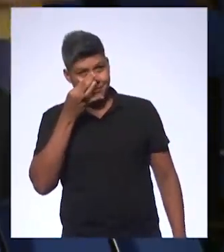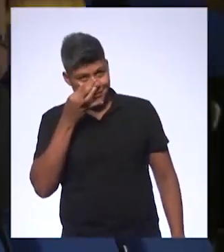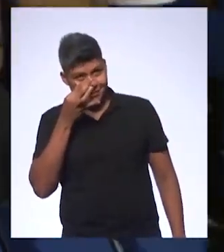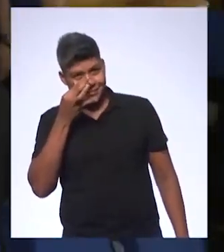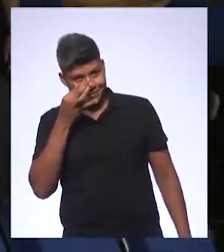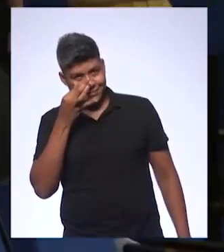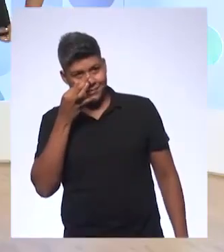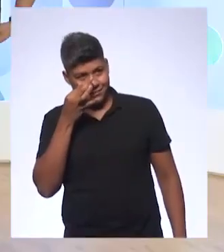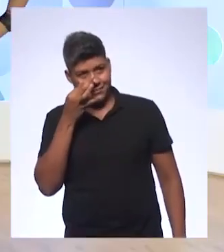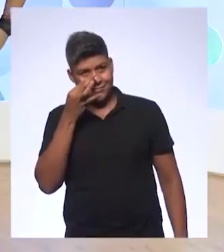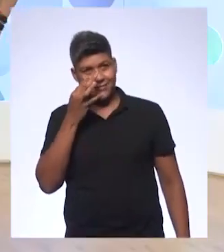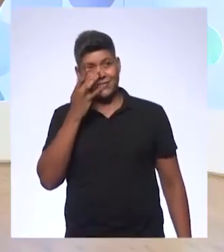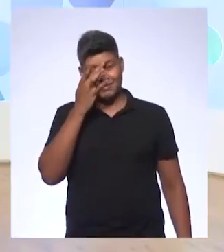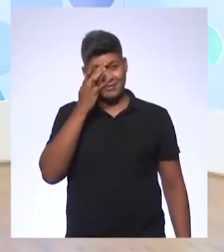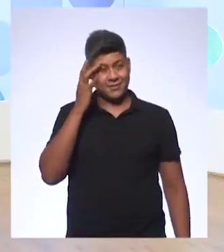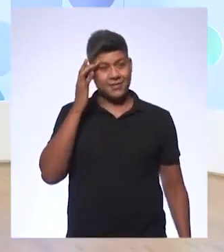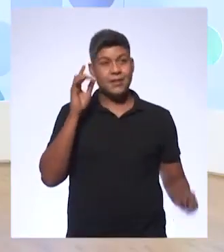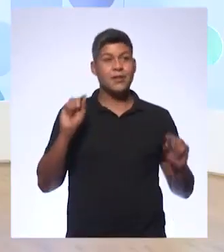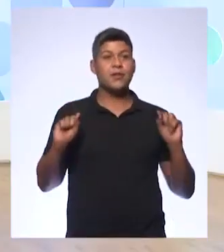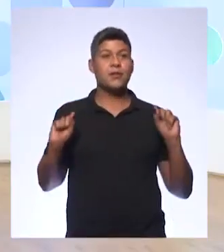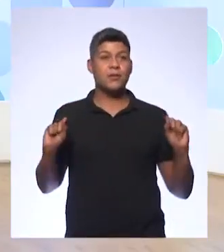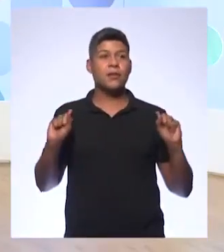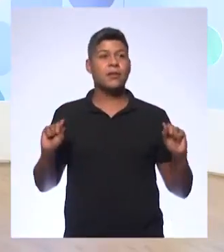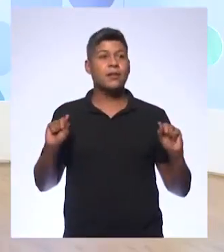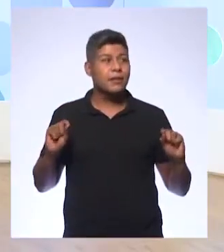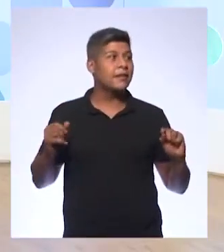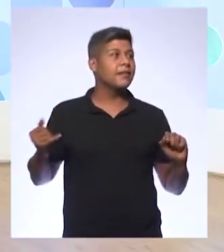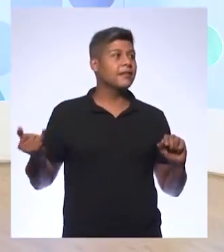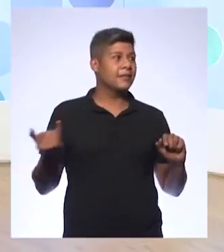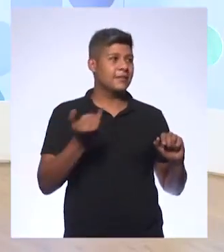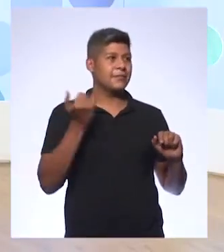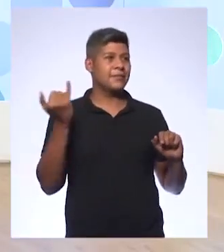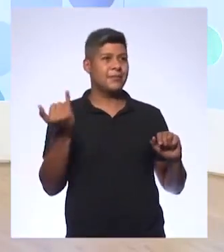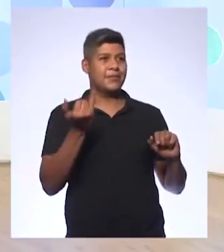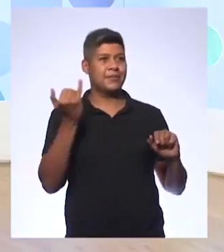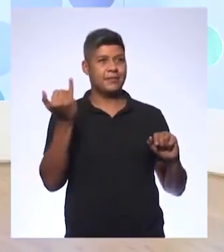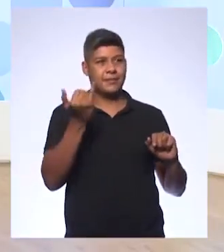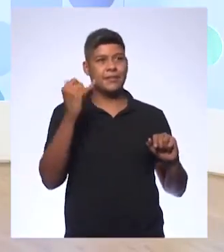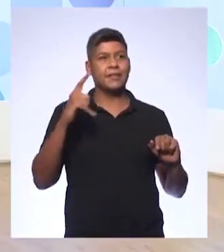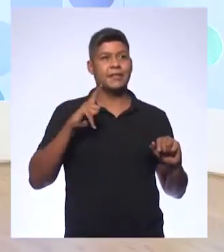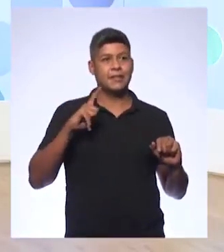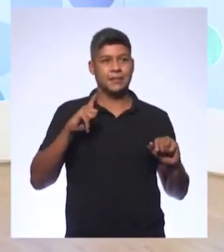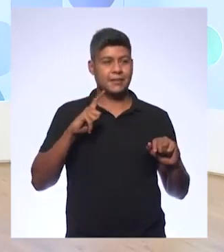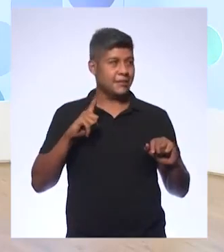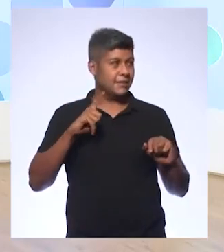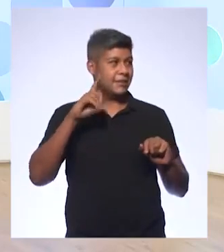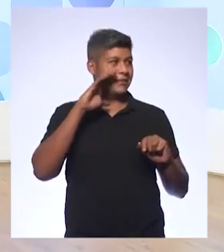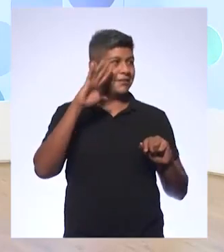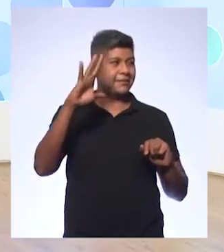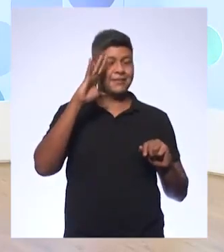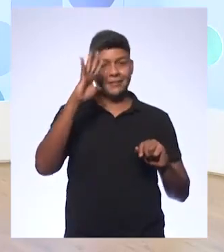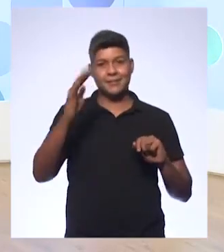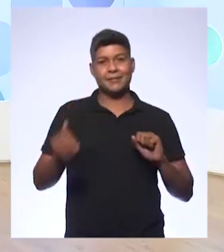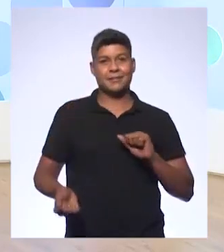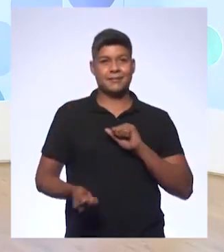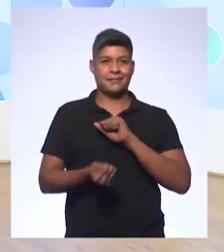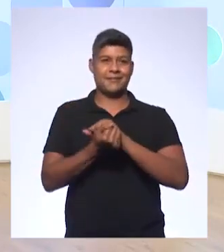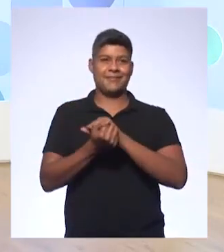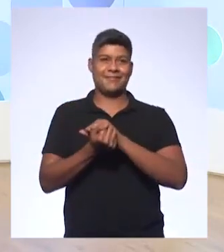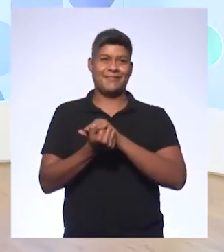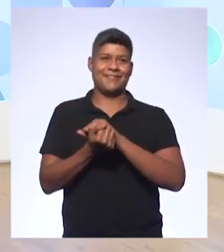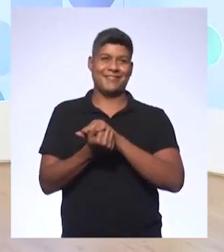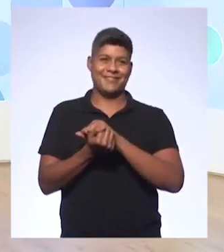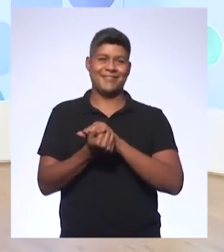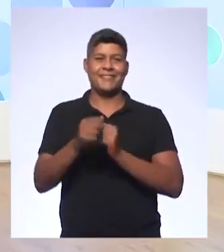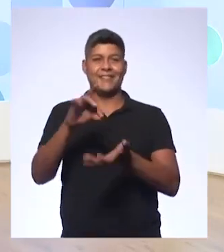rede, para uma pessoa que é tão importante, né? para refletirmos juntos. E a